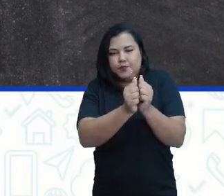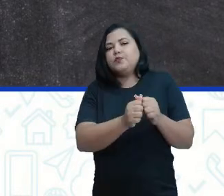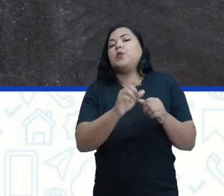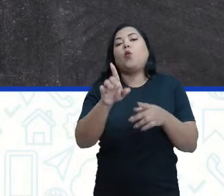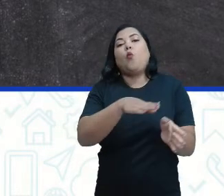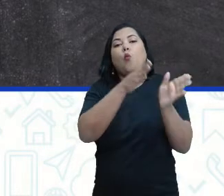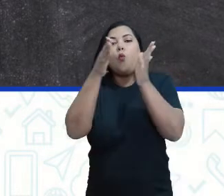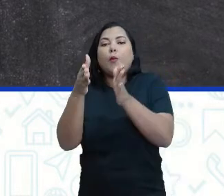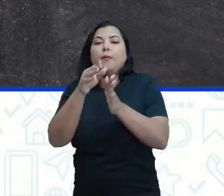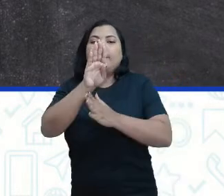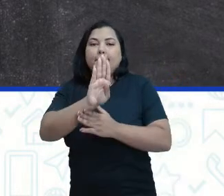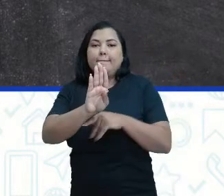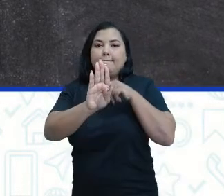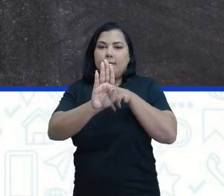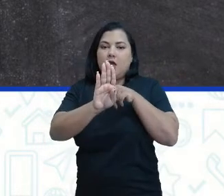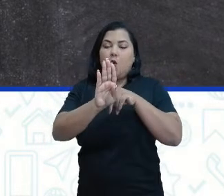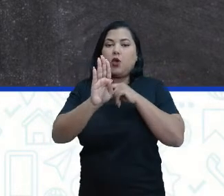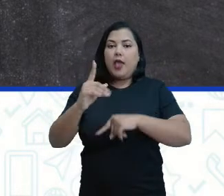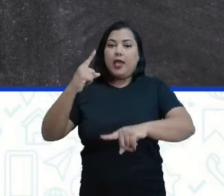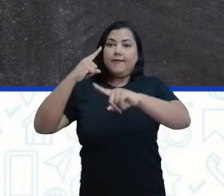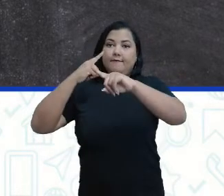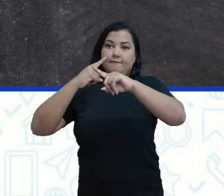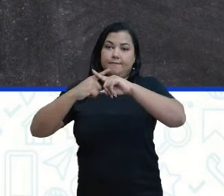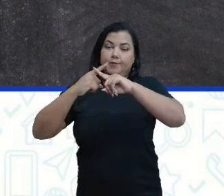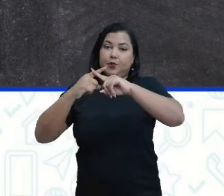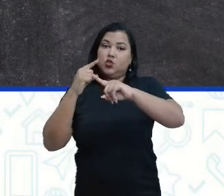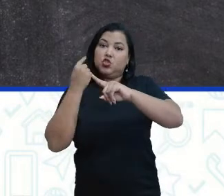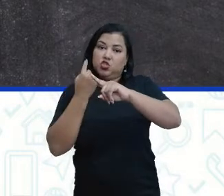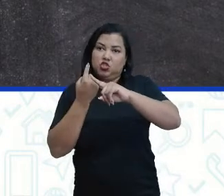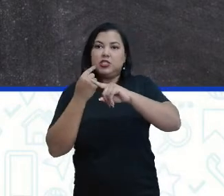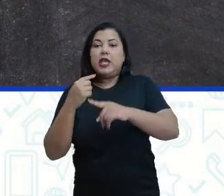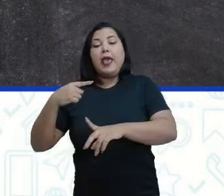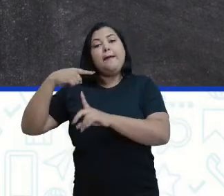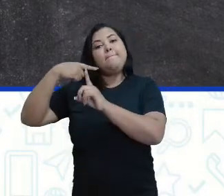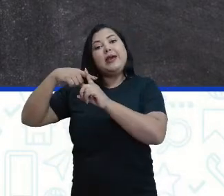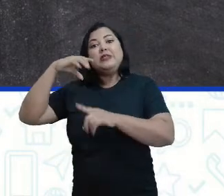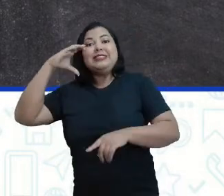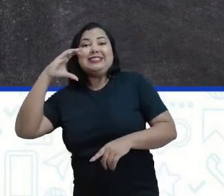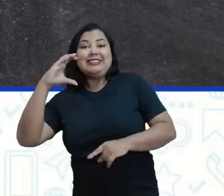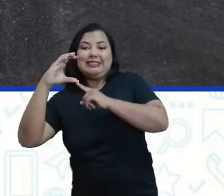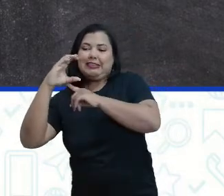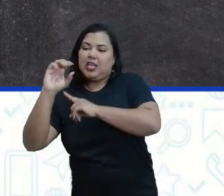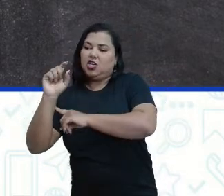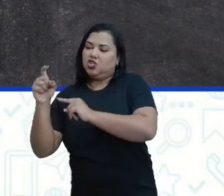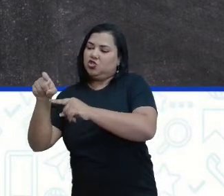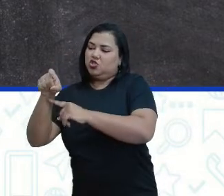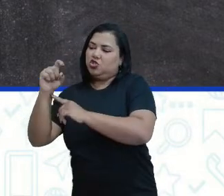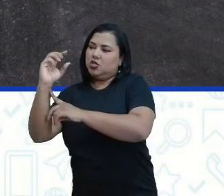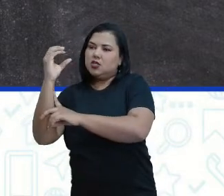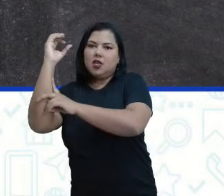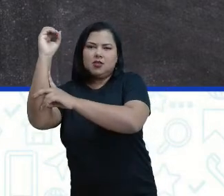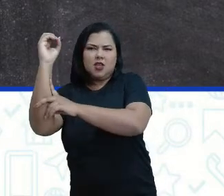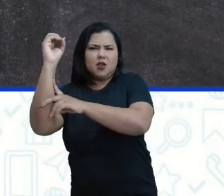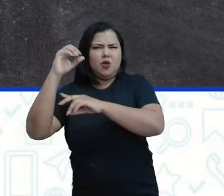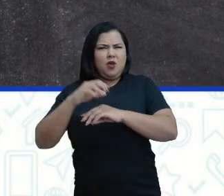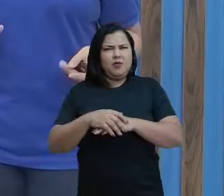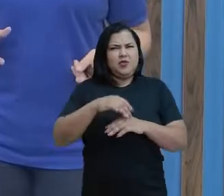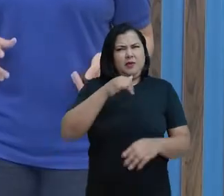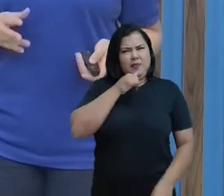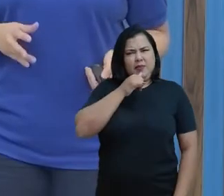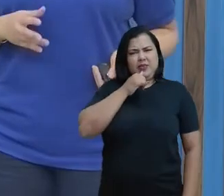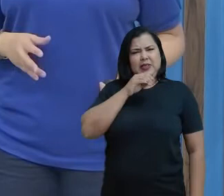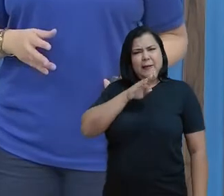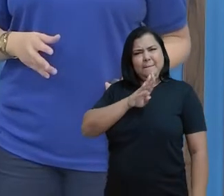certo? O B vai multiplicar o x e o C vai multiplicar x elevado a zero. Mas peraí, professora, o C não